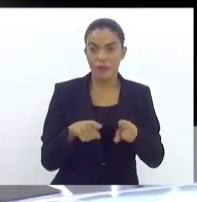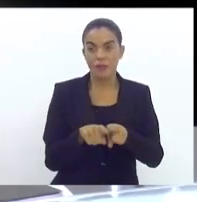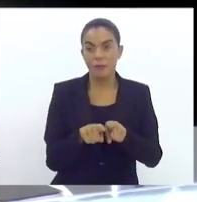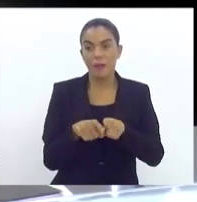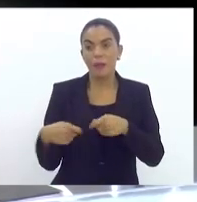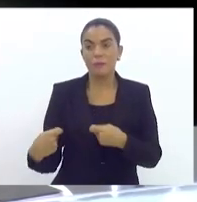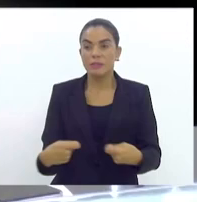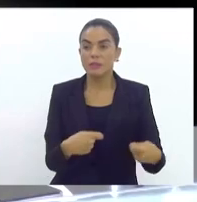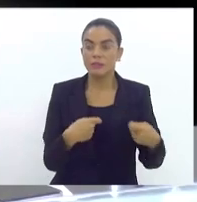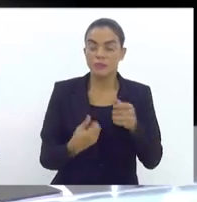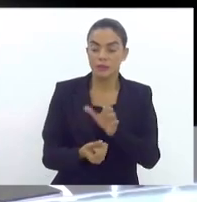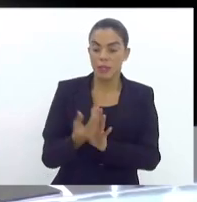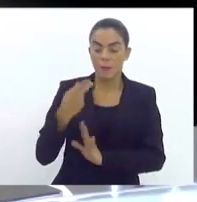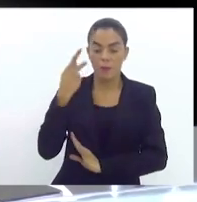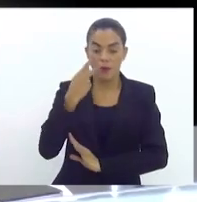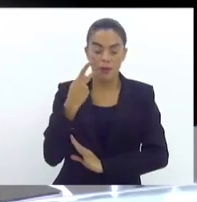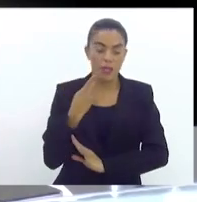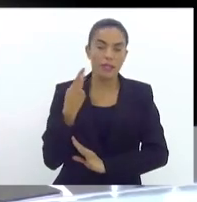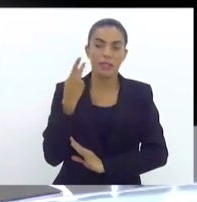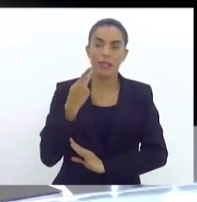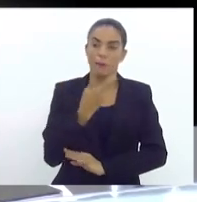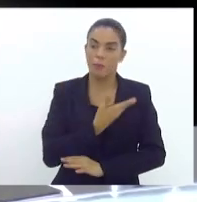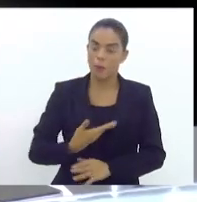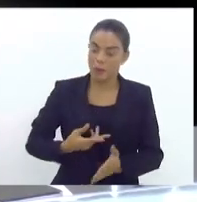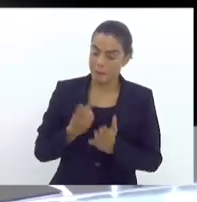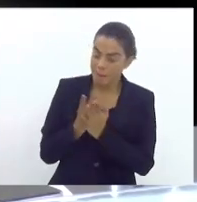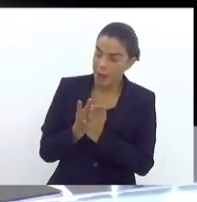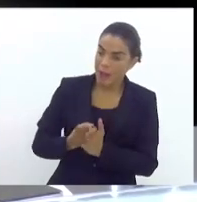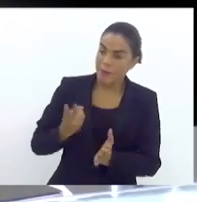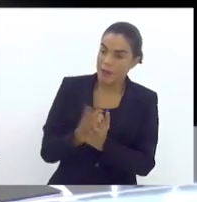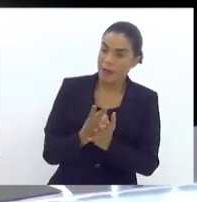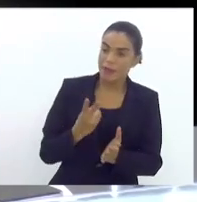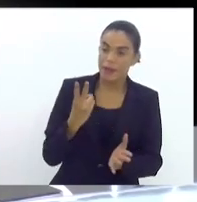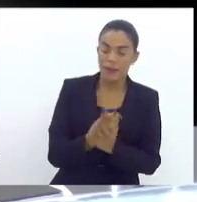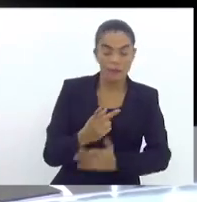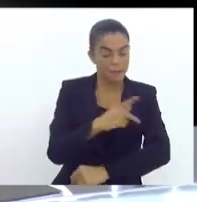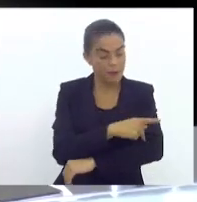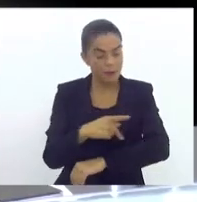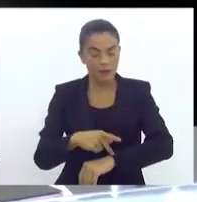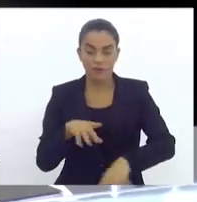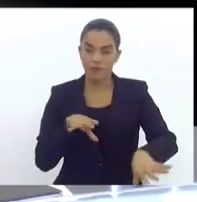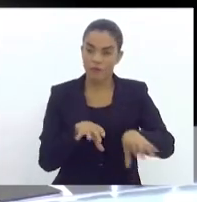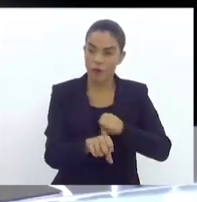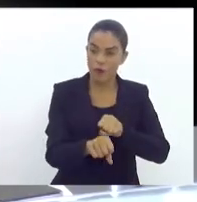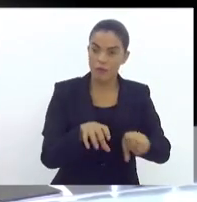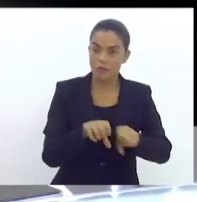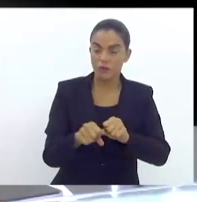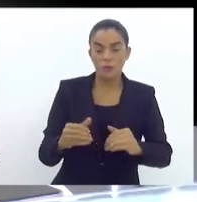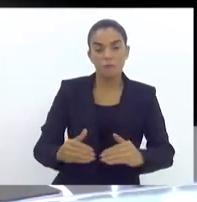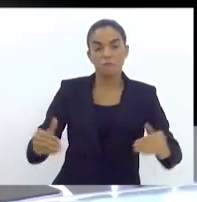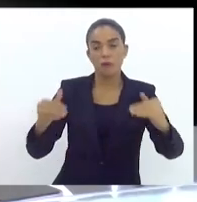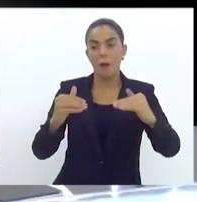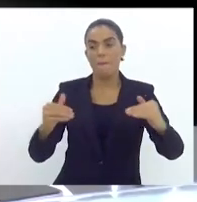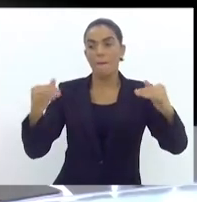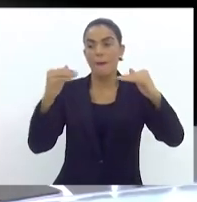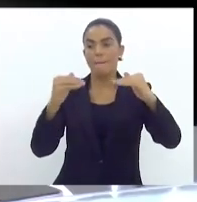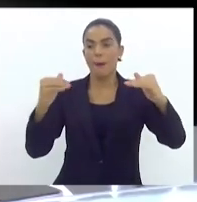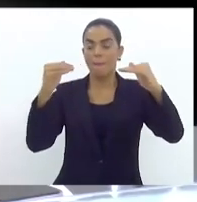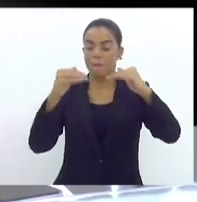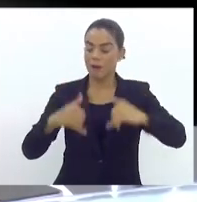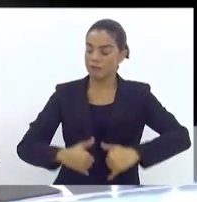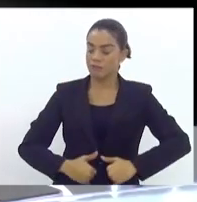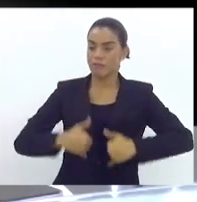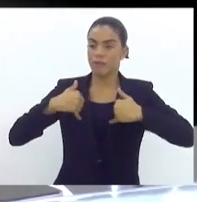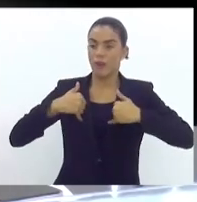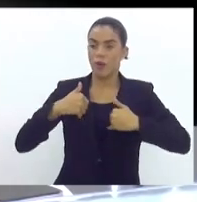fazer políticas permanentes pedagógicas e contínuas de formação e de edificação da honra das